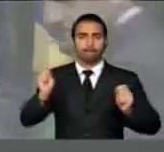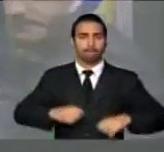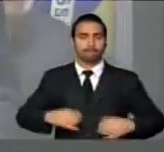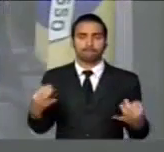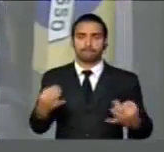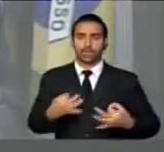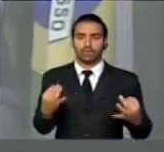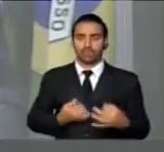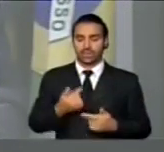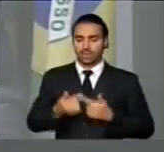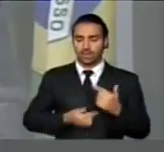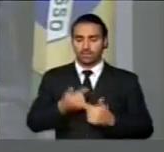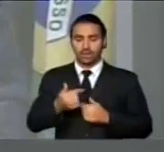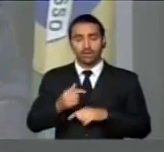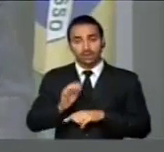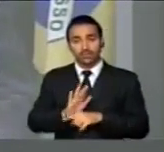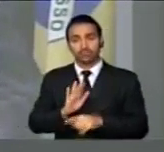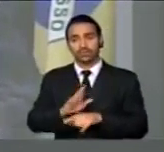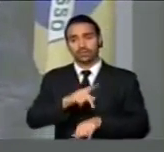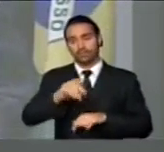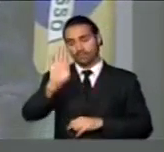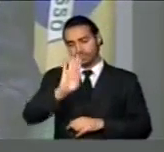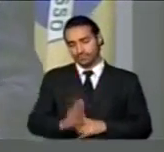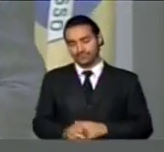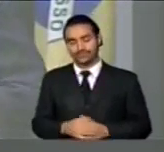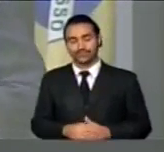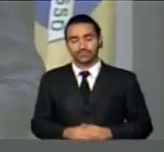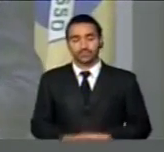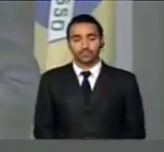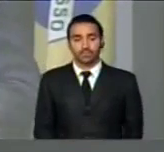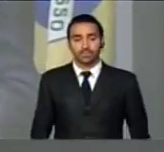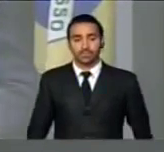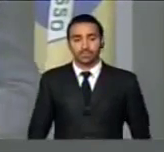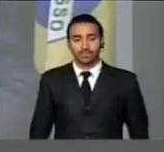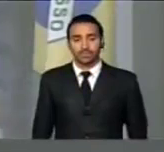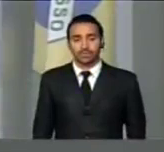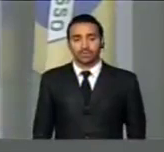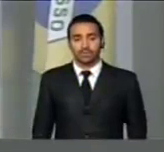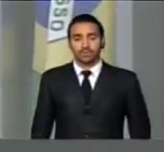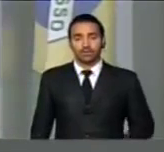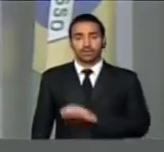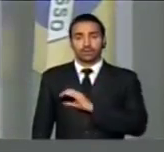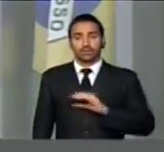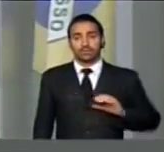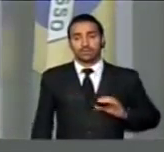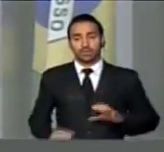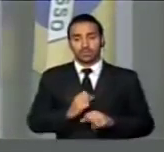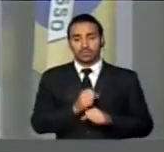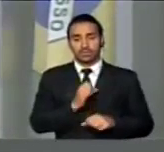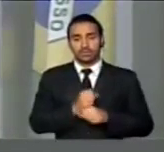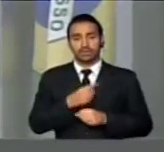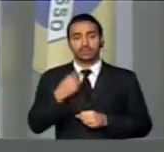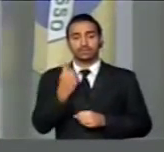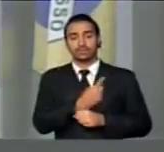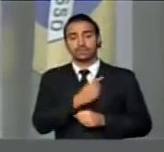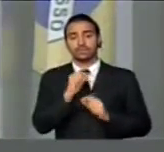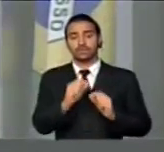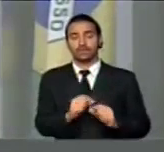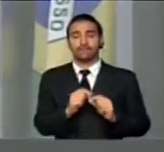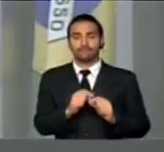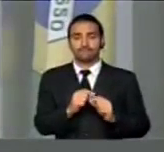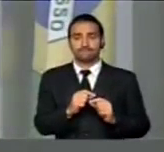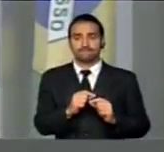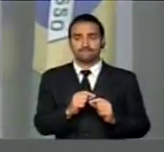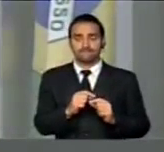exemplar de dedicação ao país. Como eu tenho dito, ali na Comissão de Orçamento, nós exercitamos da forma